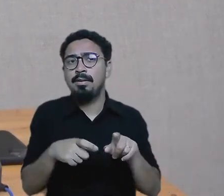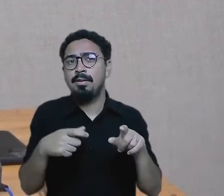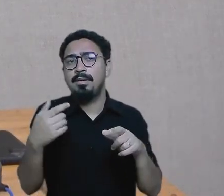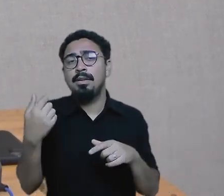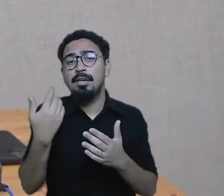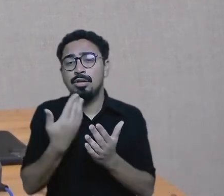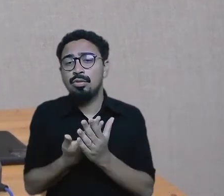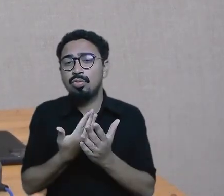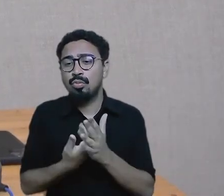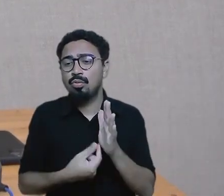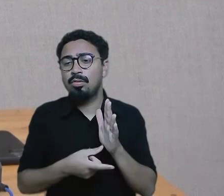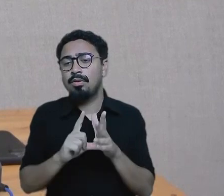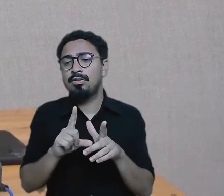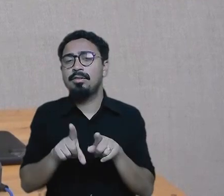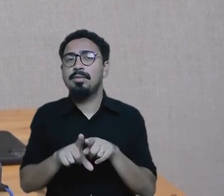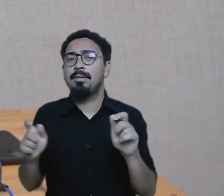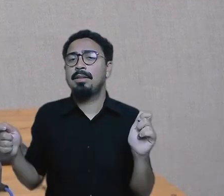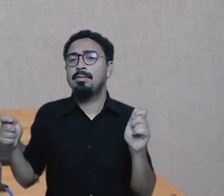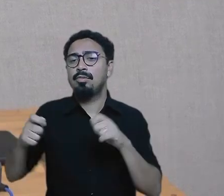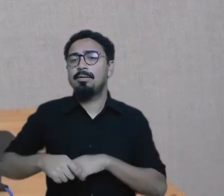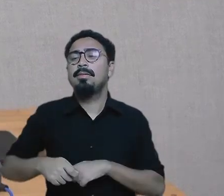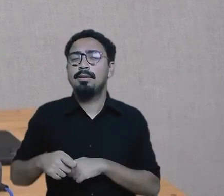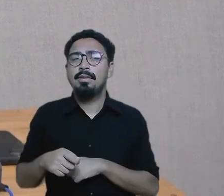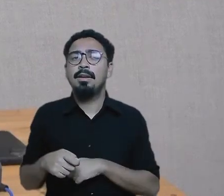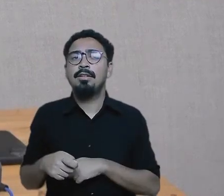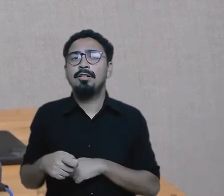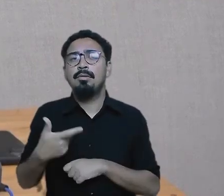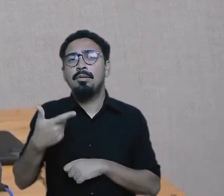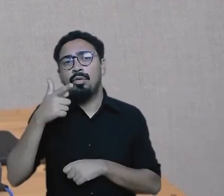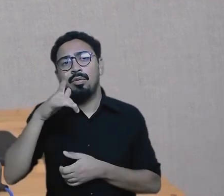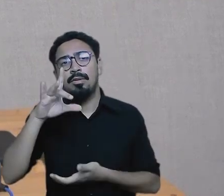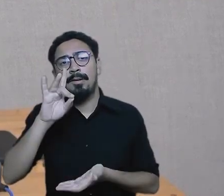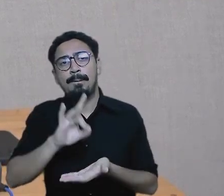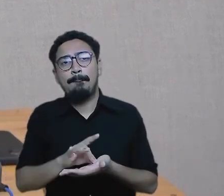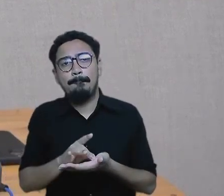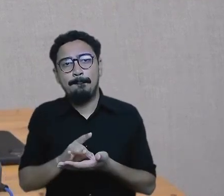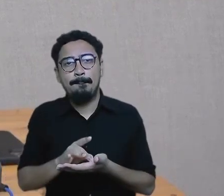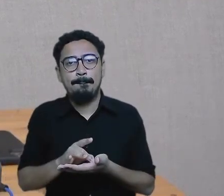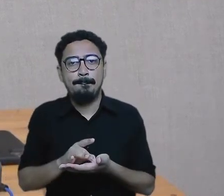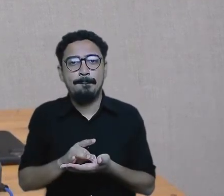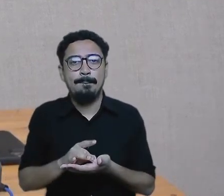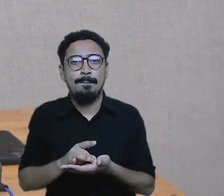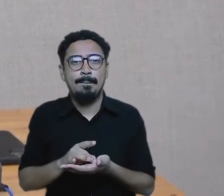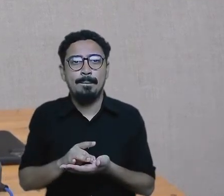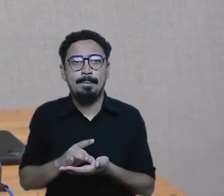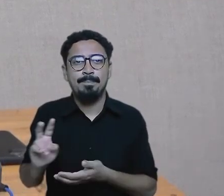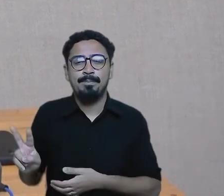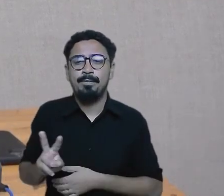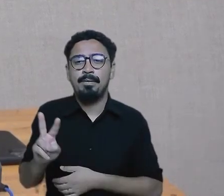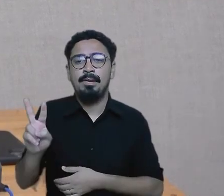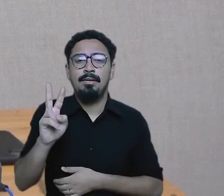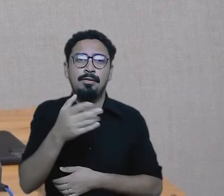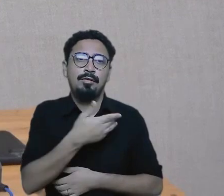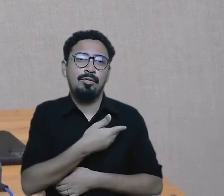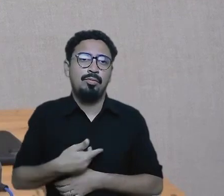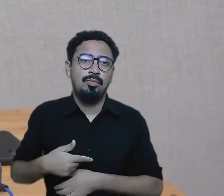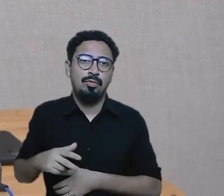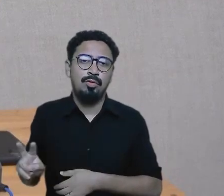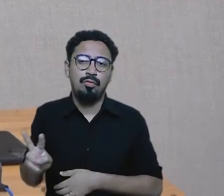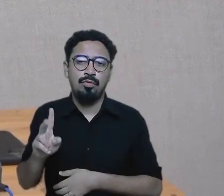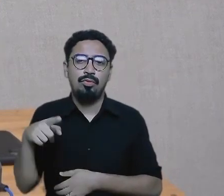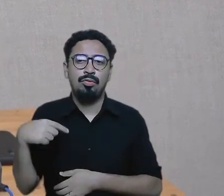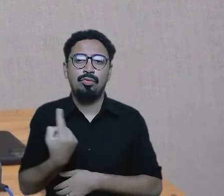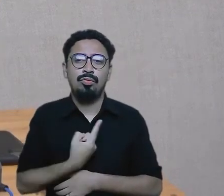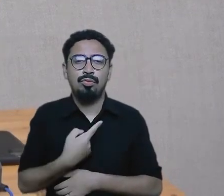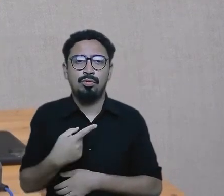prévio a viabilidade prévia para aí sim se buscar quanto a questão do preço público é o preço que nós temos do